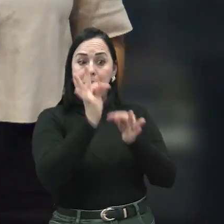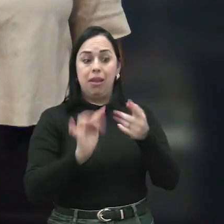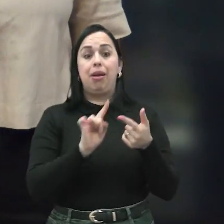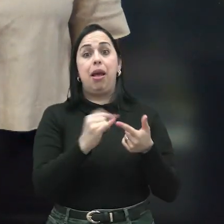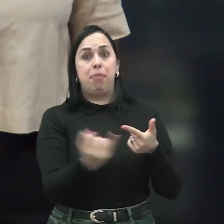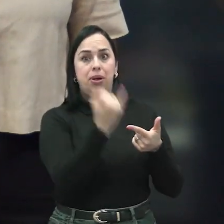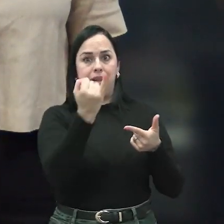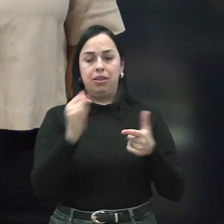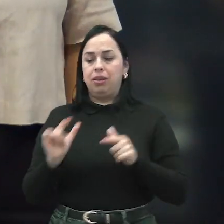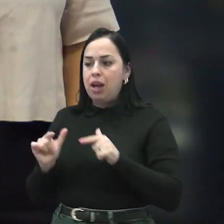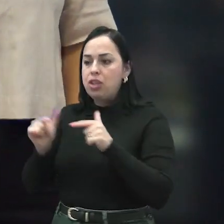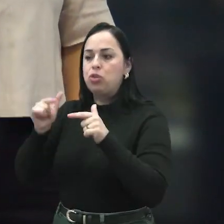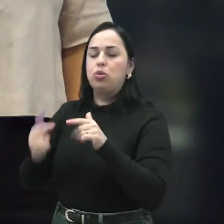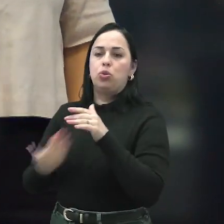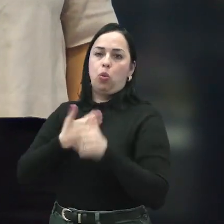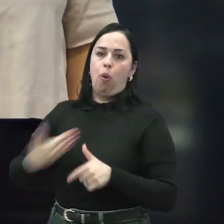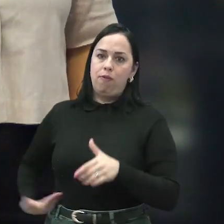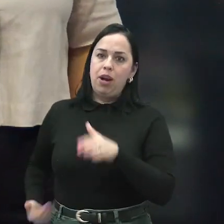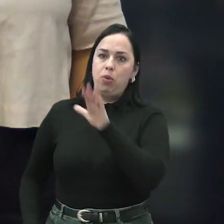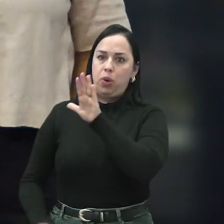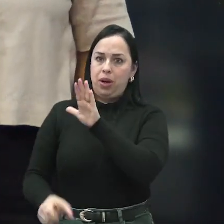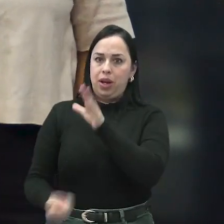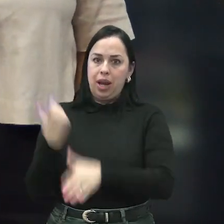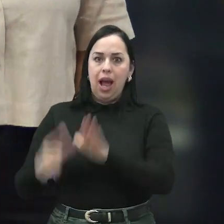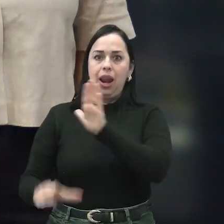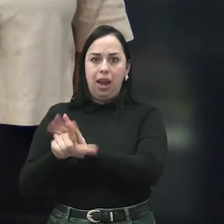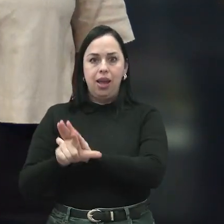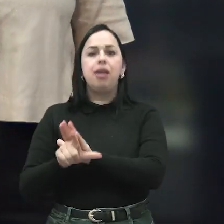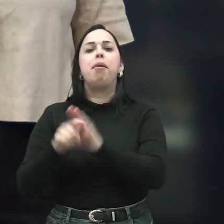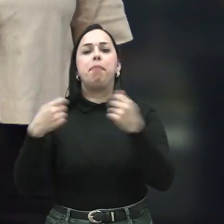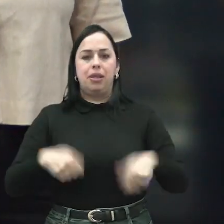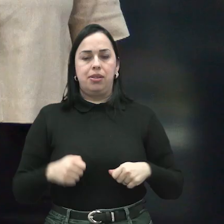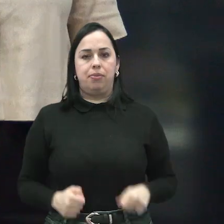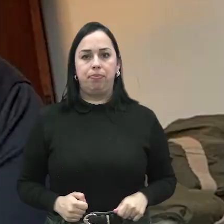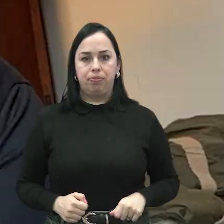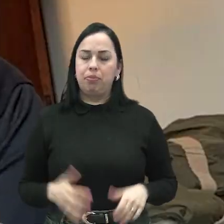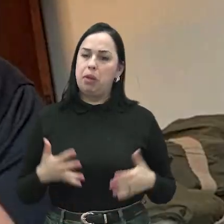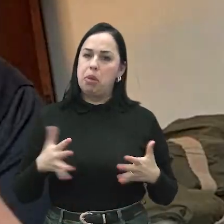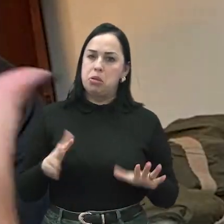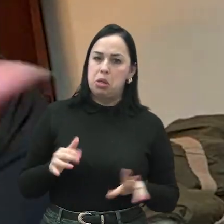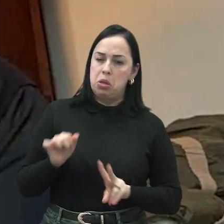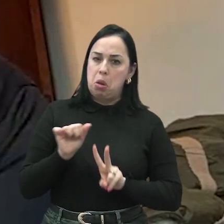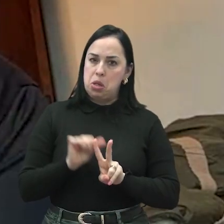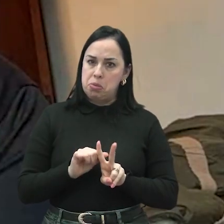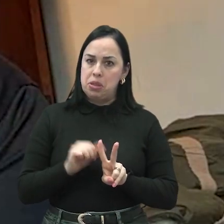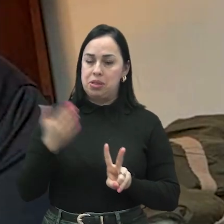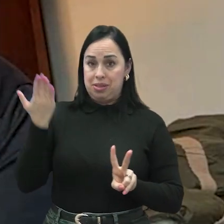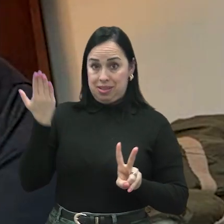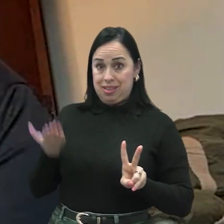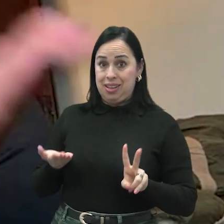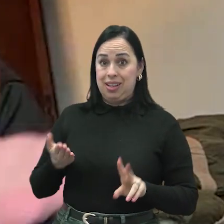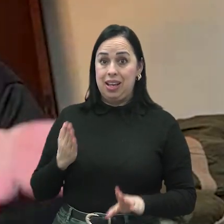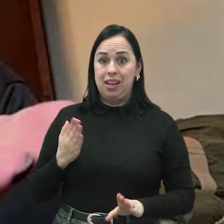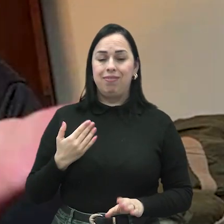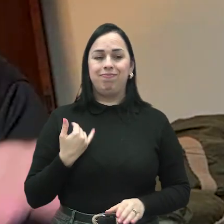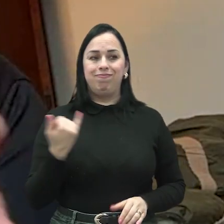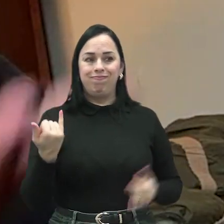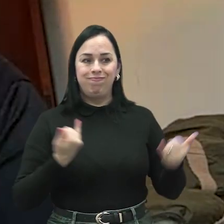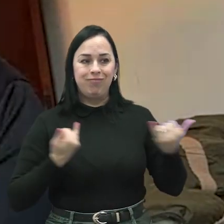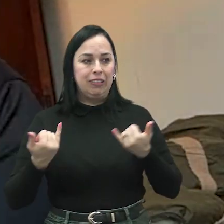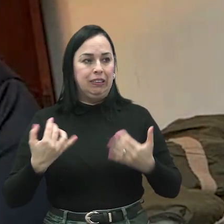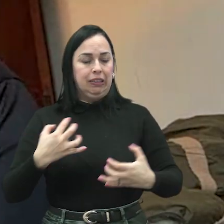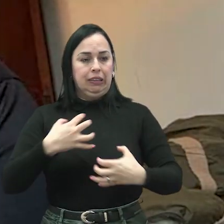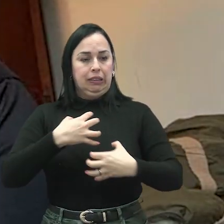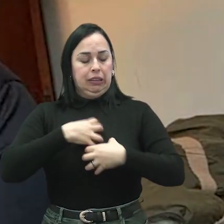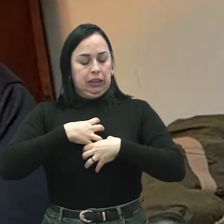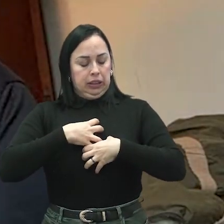do tratamento e de políticas públicas de cuidado e atenção. Há pouco mais de 2 meses, a